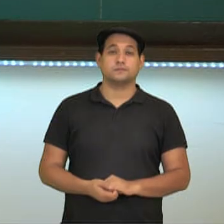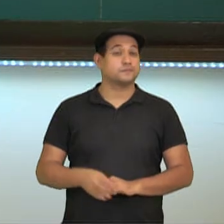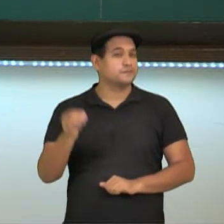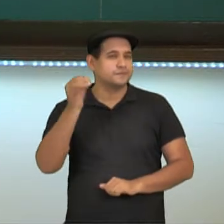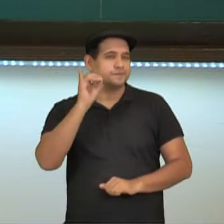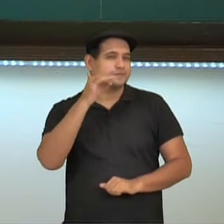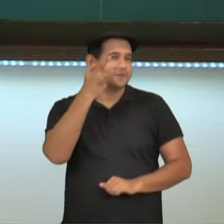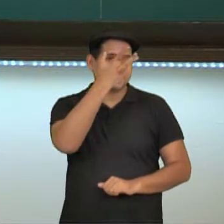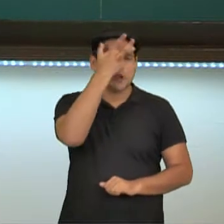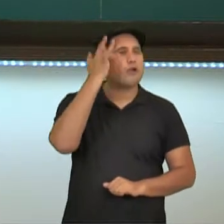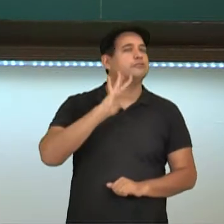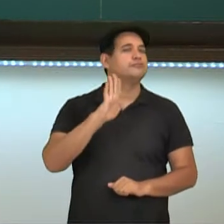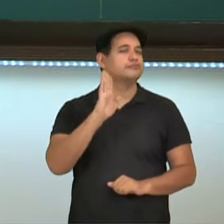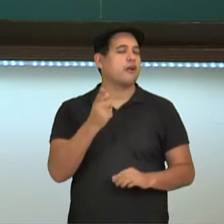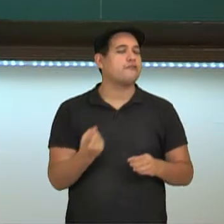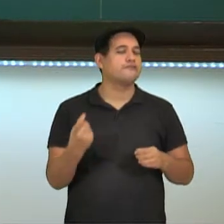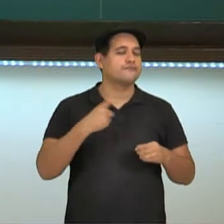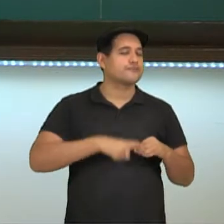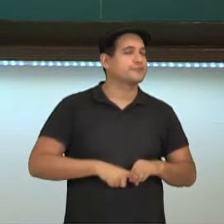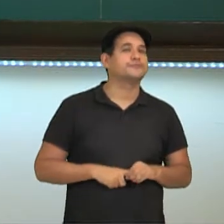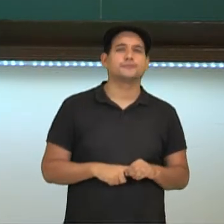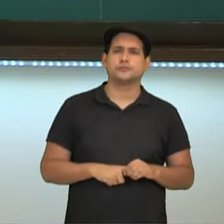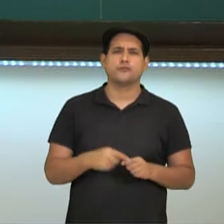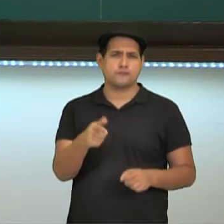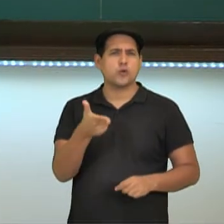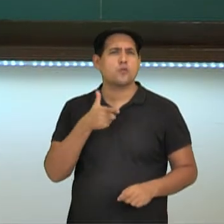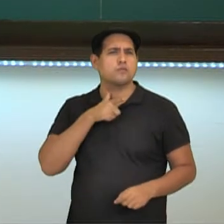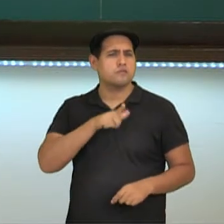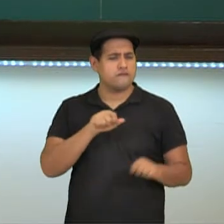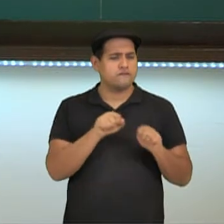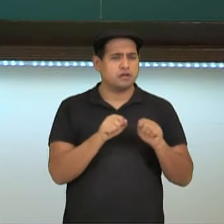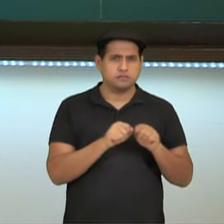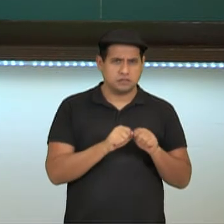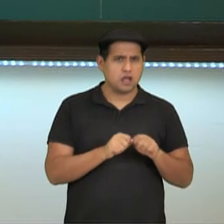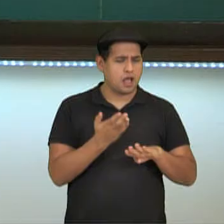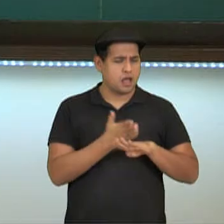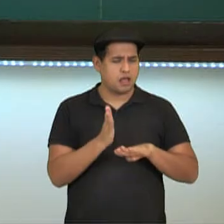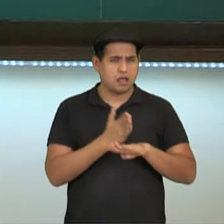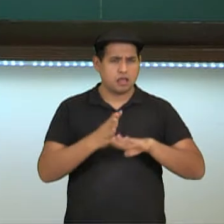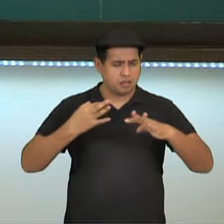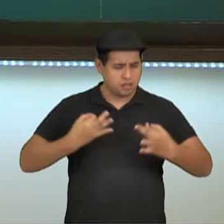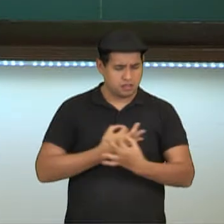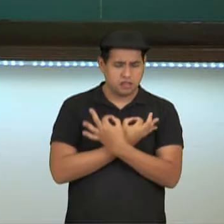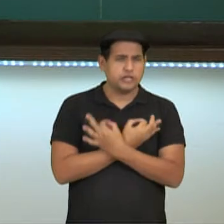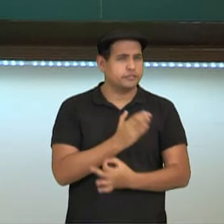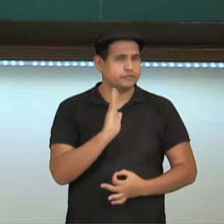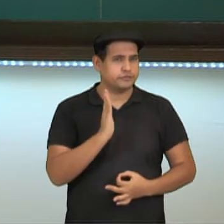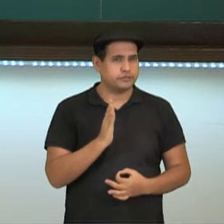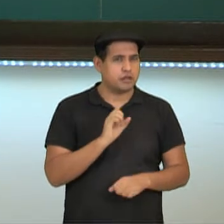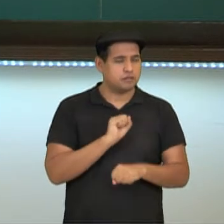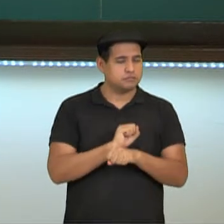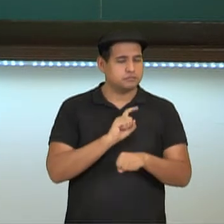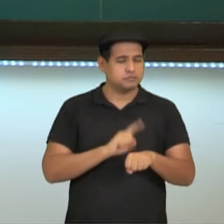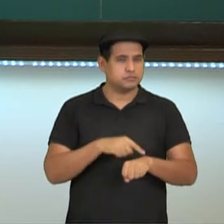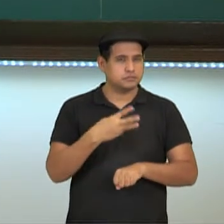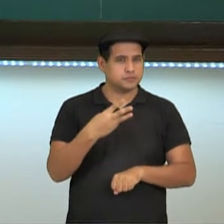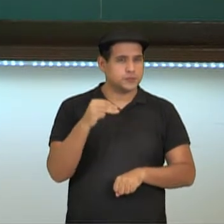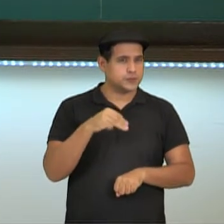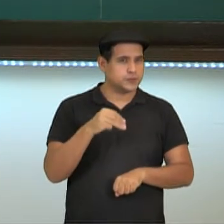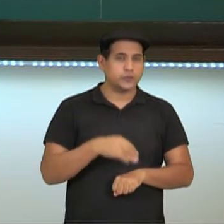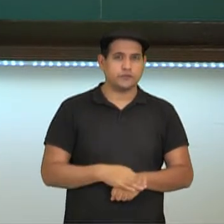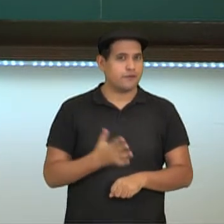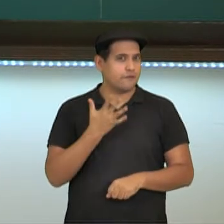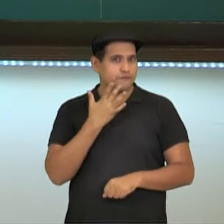Oi, pessoal, voltamos. Conseguiram realizar essa prática meditativa por esse tempinho de 3 minutos?